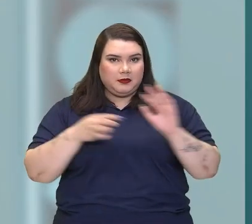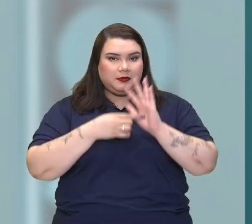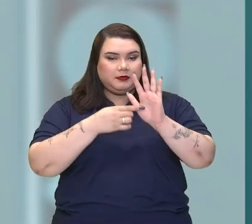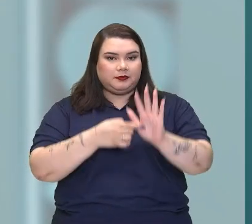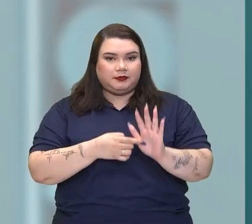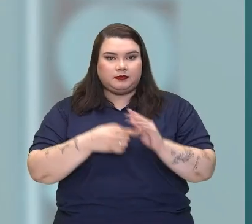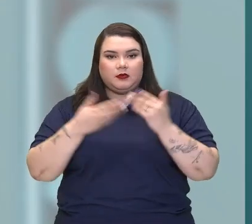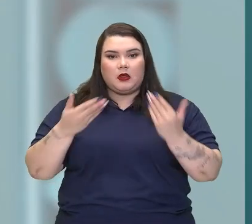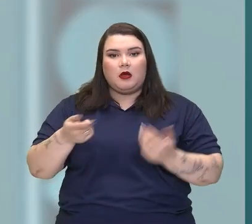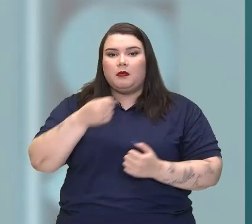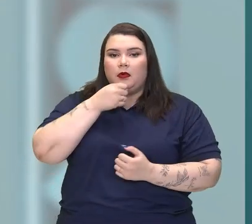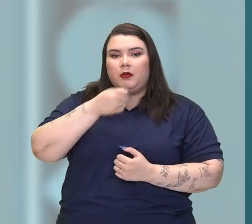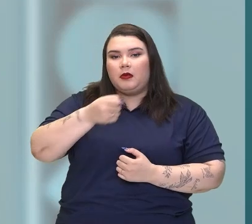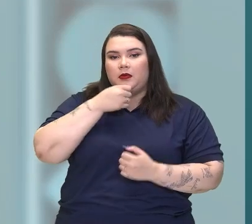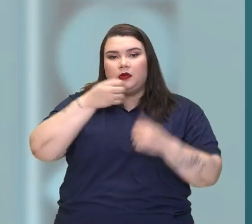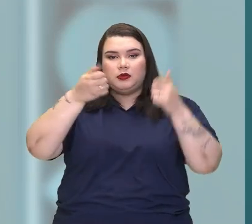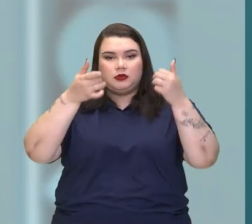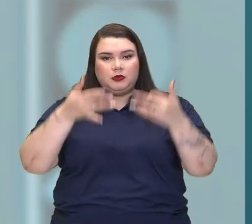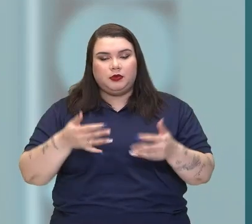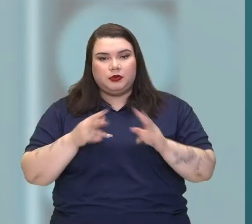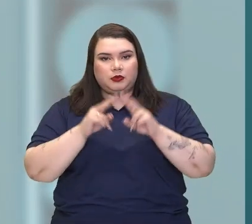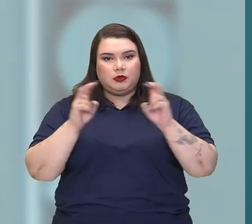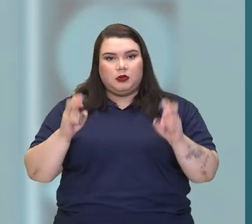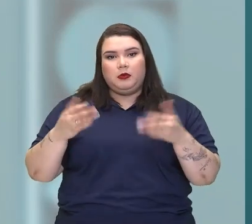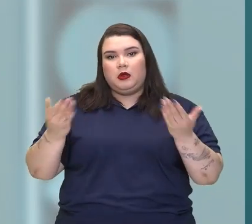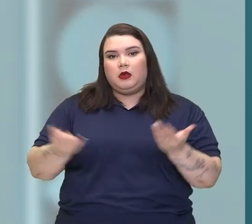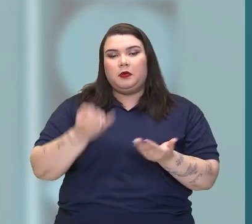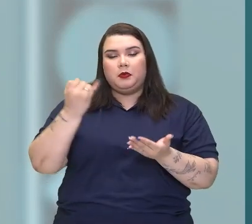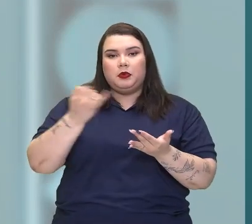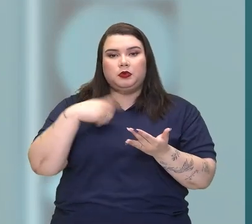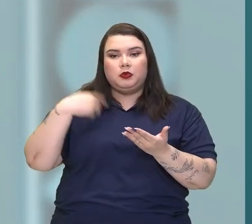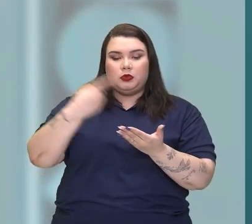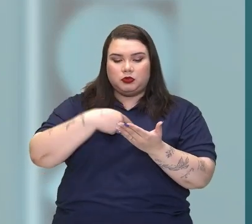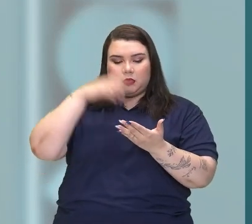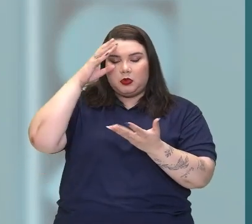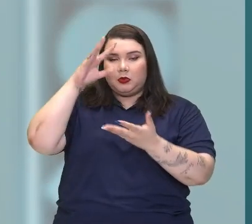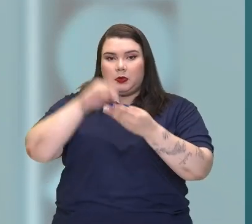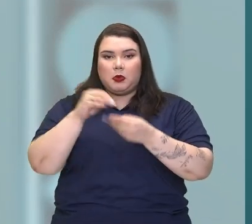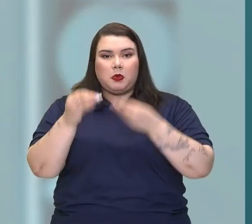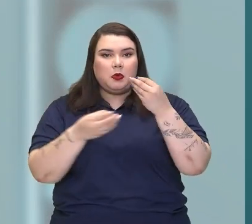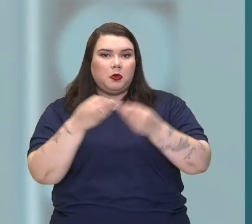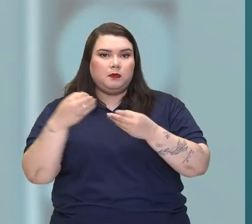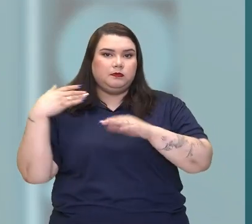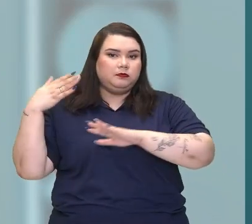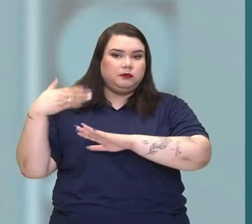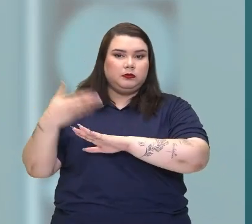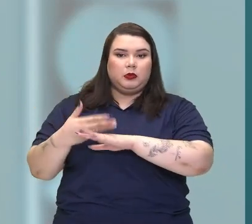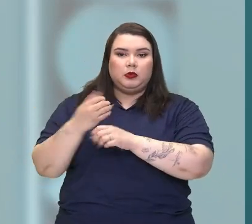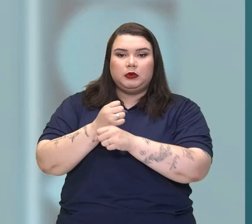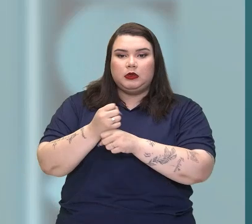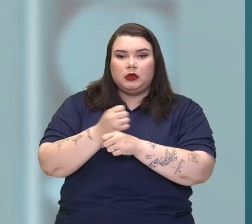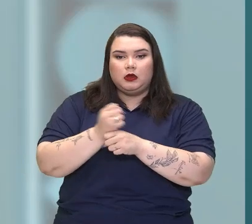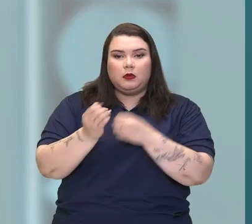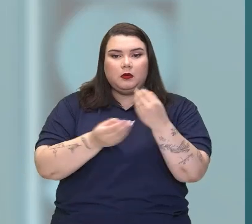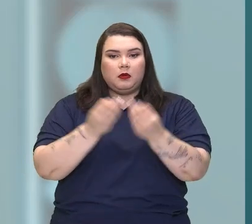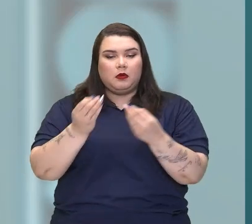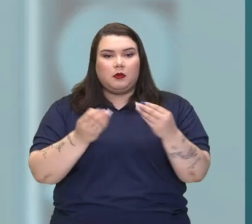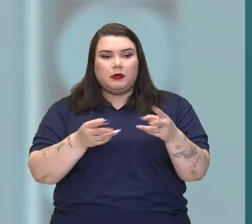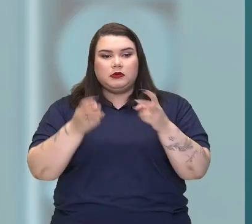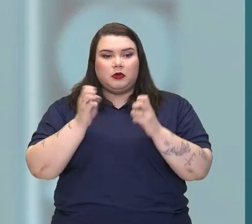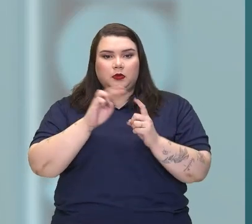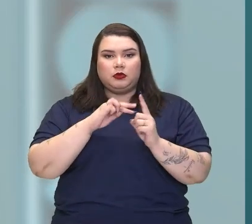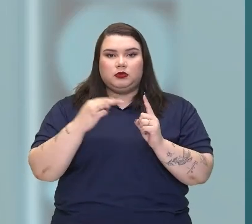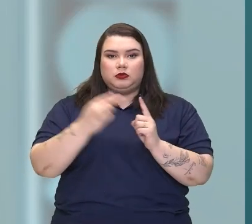reportagem lá que traz sobre essas problemáticas, e é importante a gente compreender como ao longo do tempo a visão que se tem da